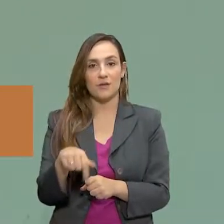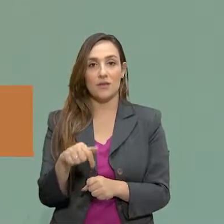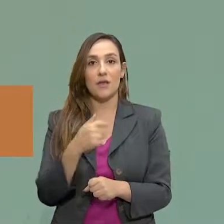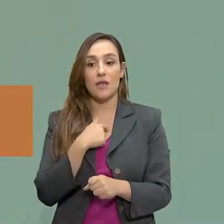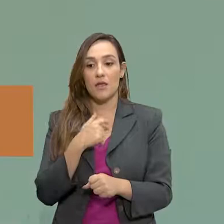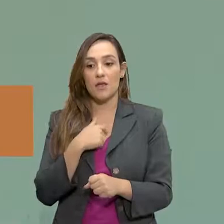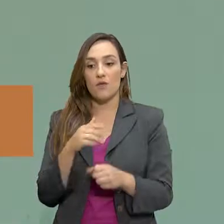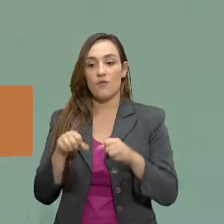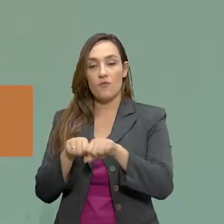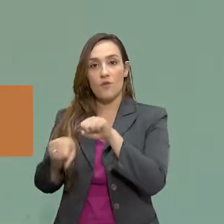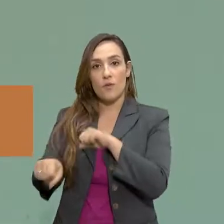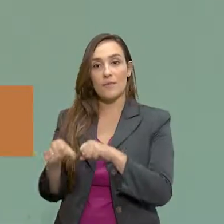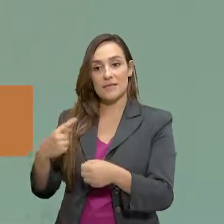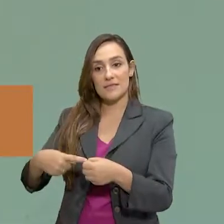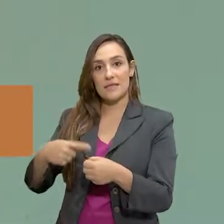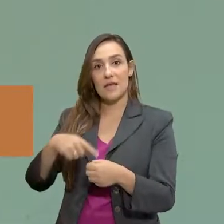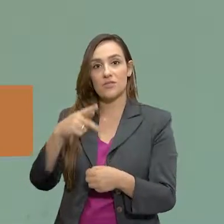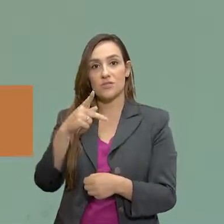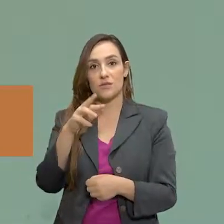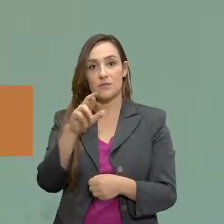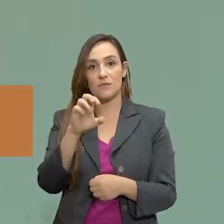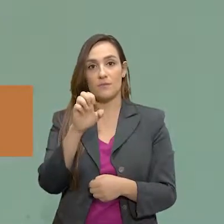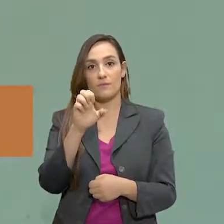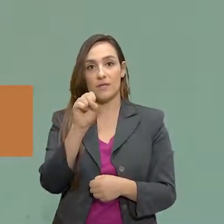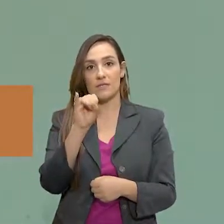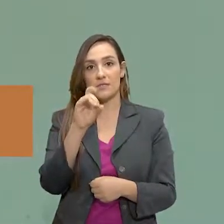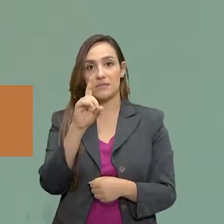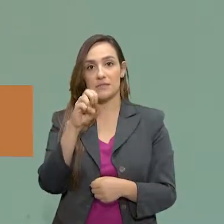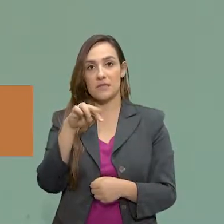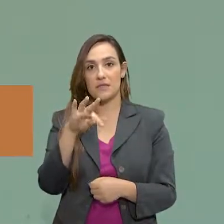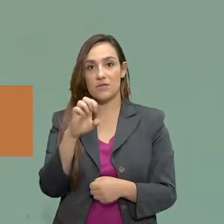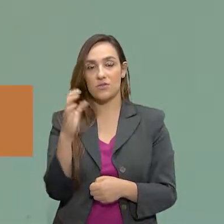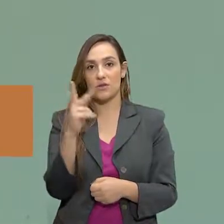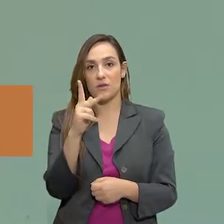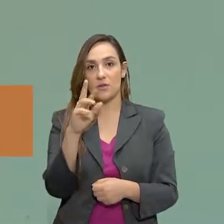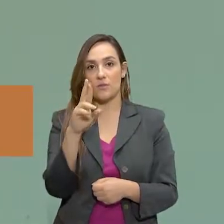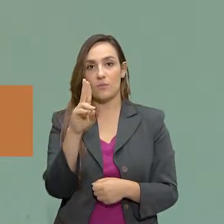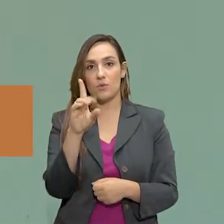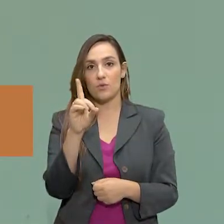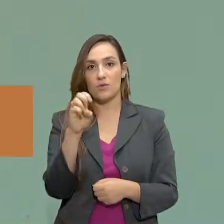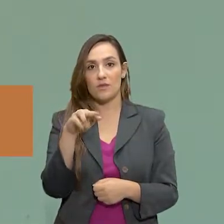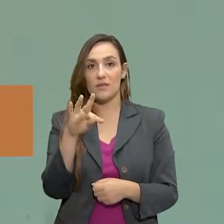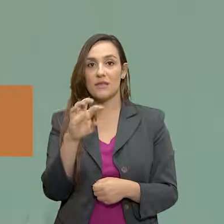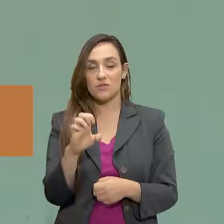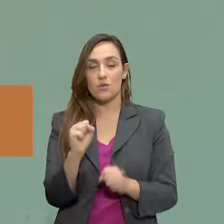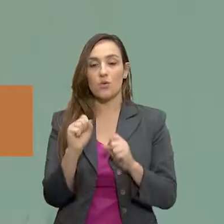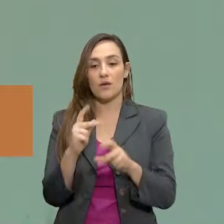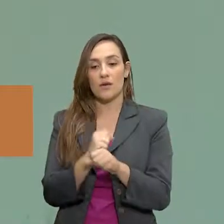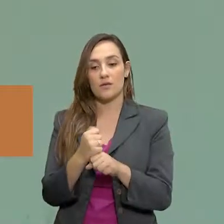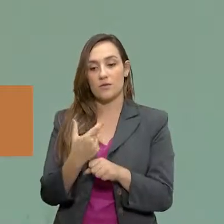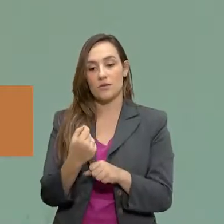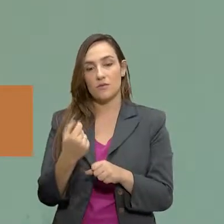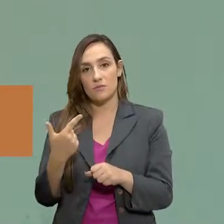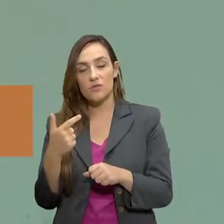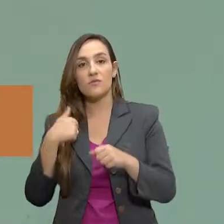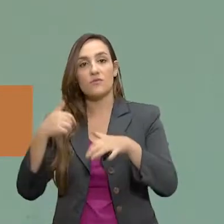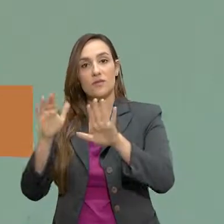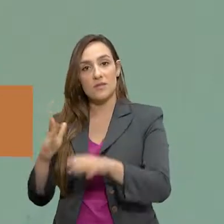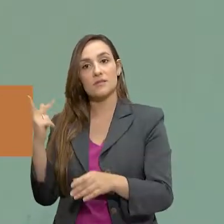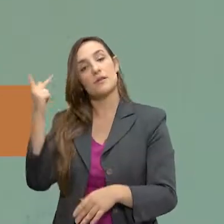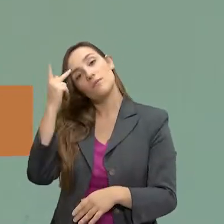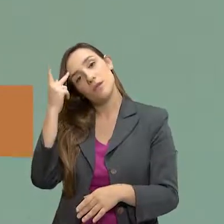de Presidente Prudente, me formei em Presidente Prudente em 2002. 2003 eu fiquei em São Paulo estudando para